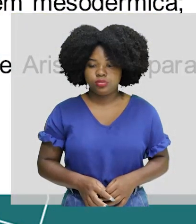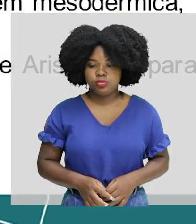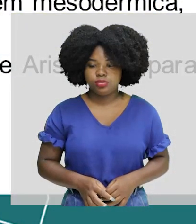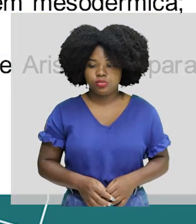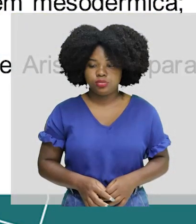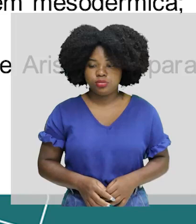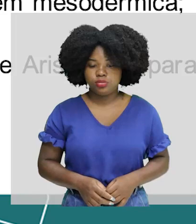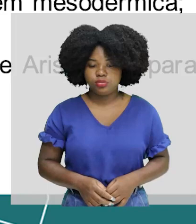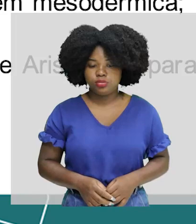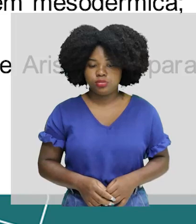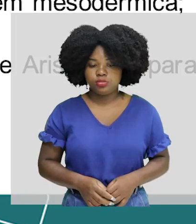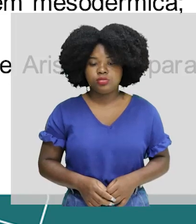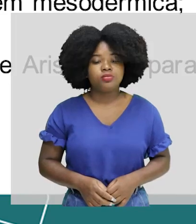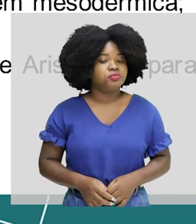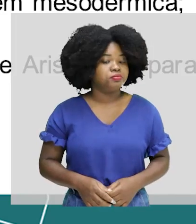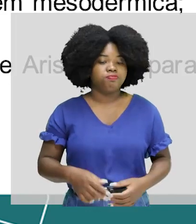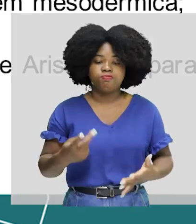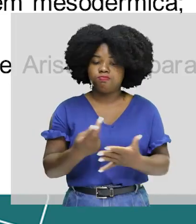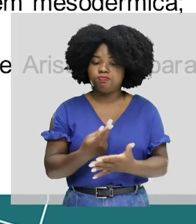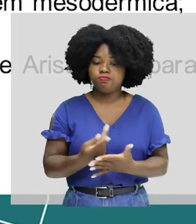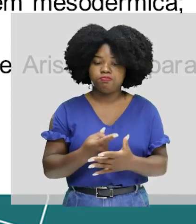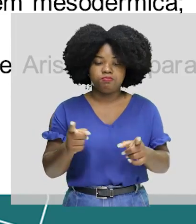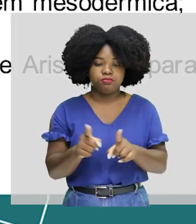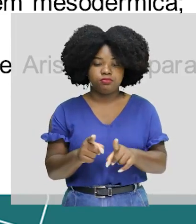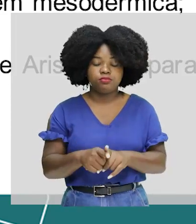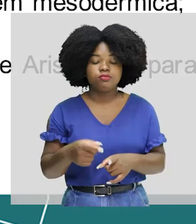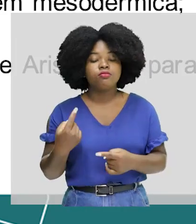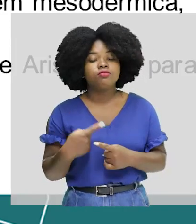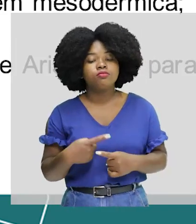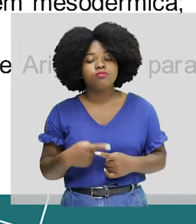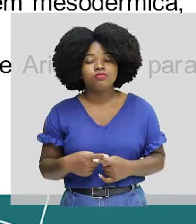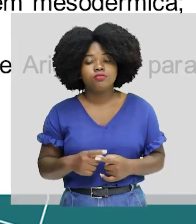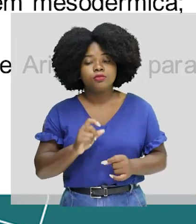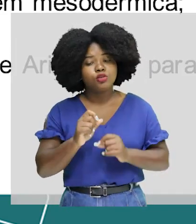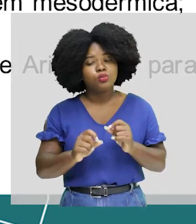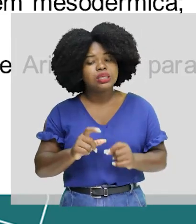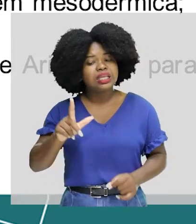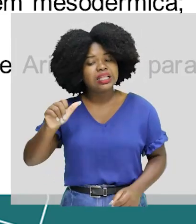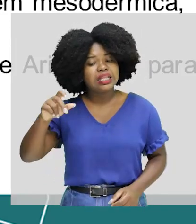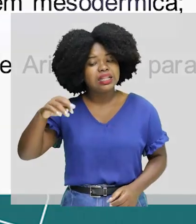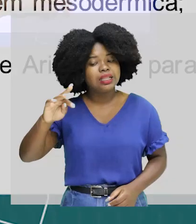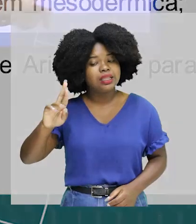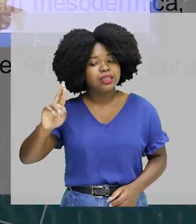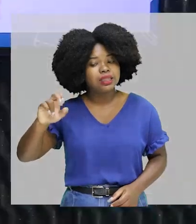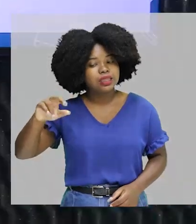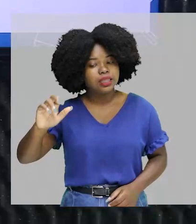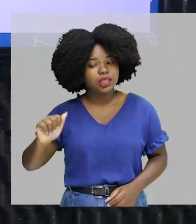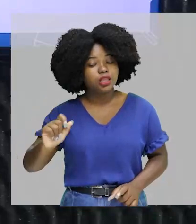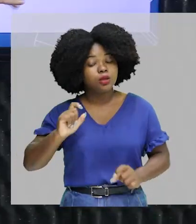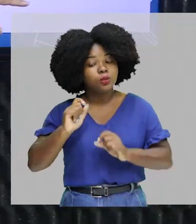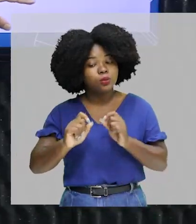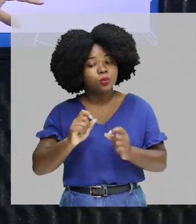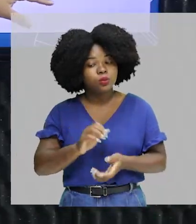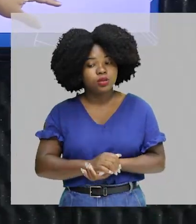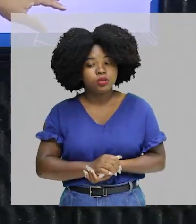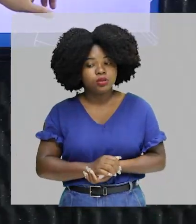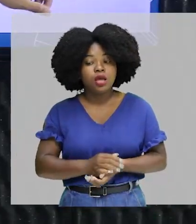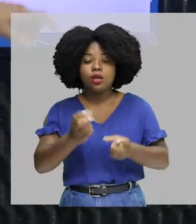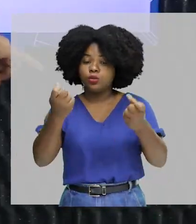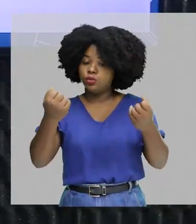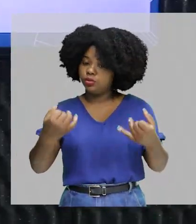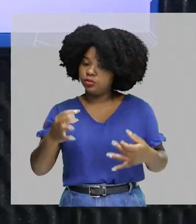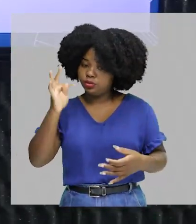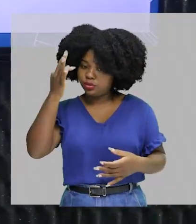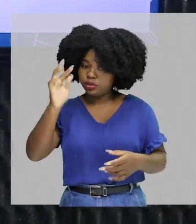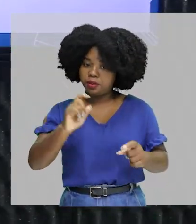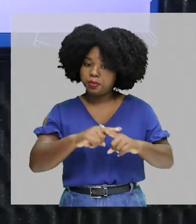alimento. Pessoal, alternativa falsa. Por quê? O que é essa lanterna de Aristóteles? Eu não falei isso aqui na aula teórica,